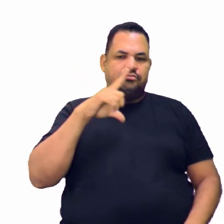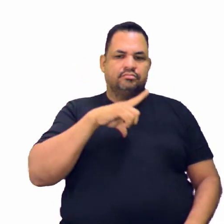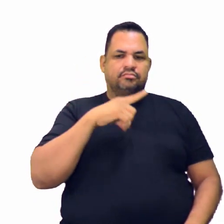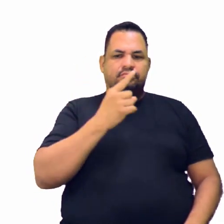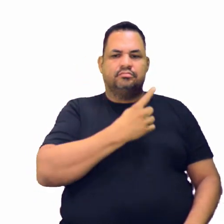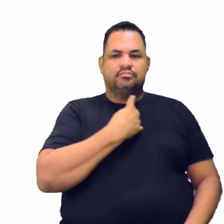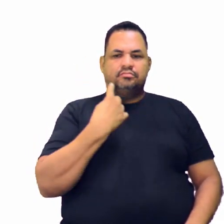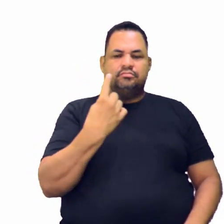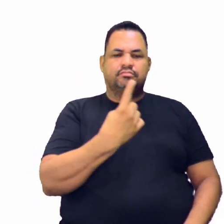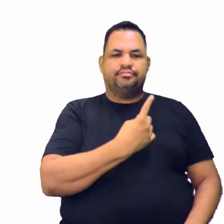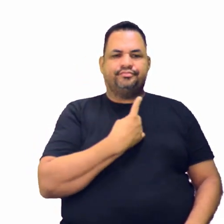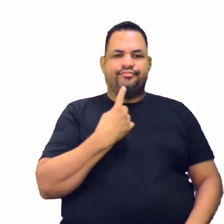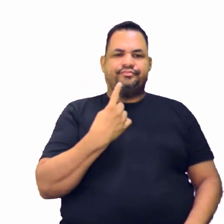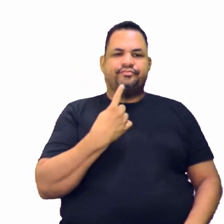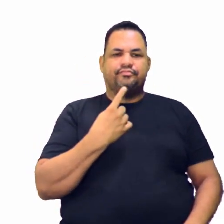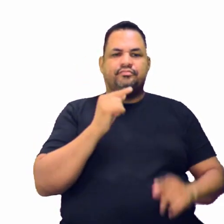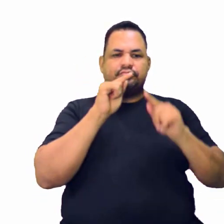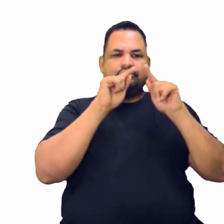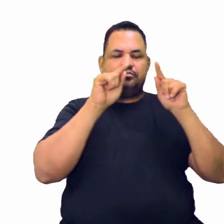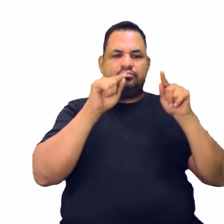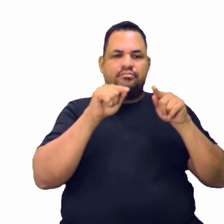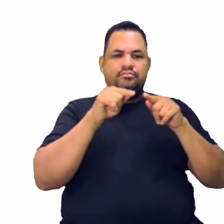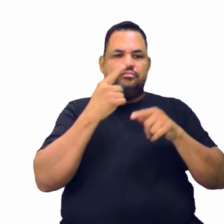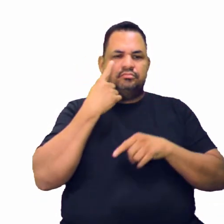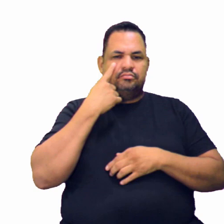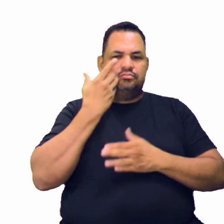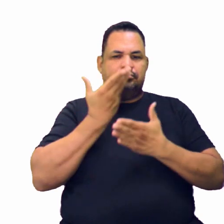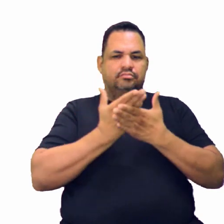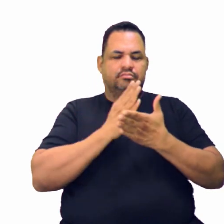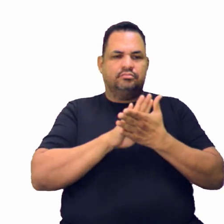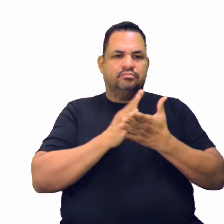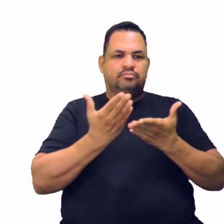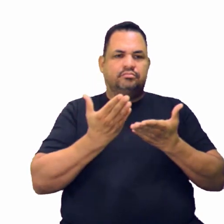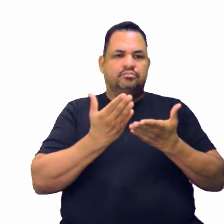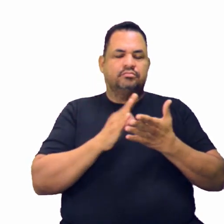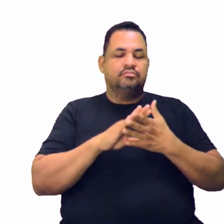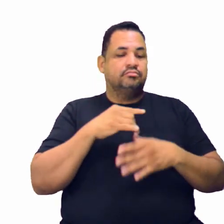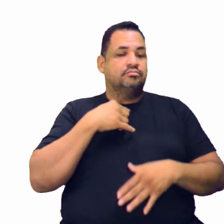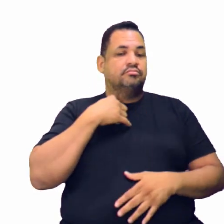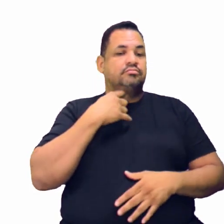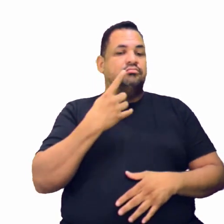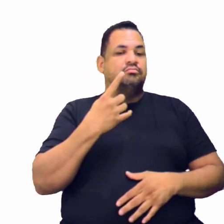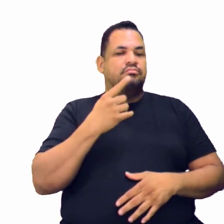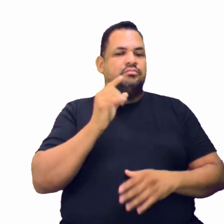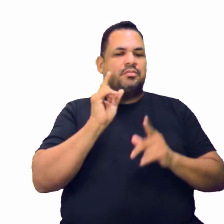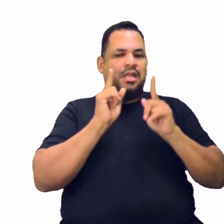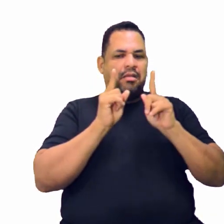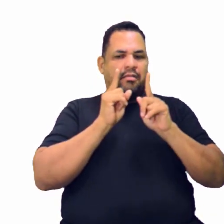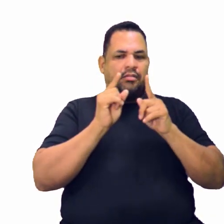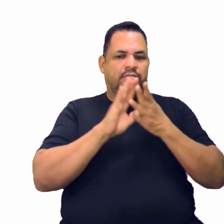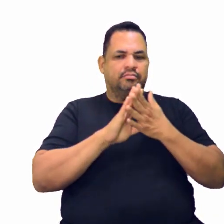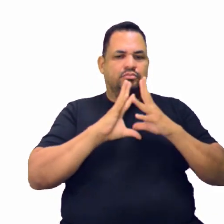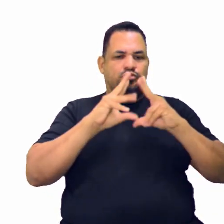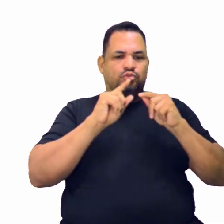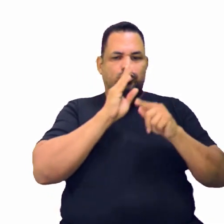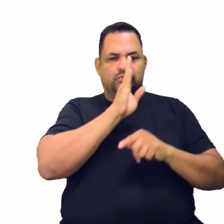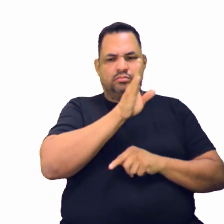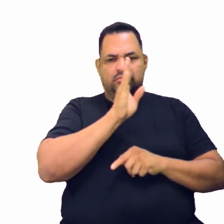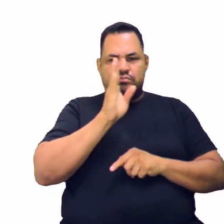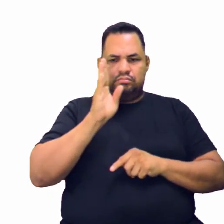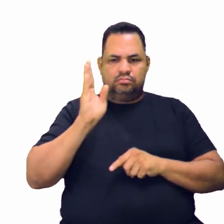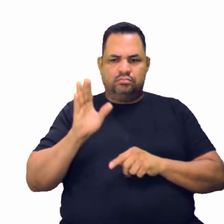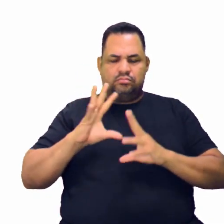nós temos uma tirinha e, para você interpretar, não adianta pegar só um pedacinho, tem que analisar o